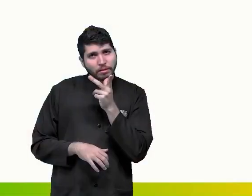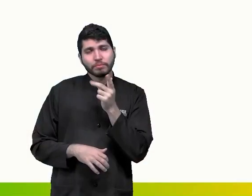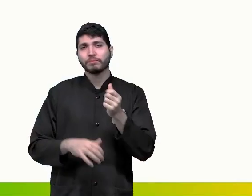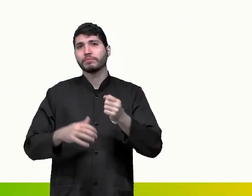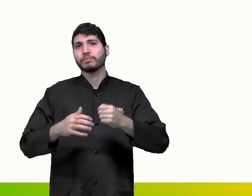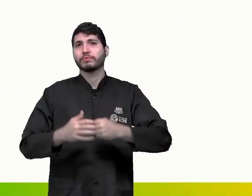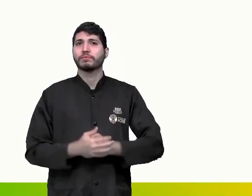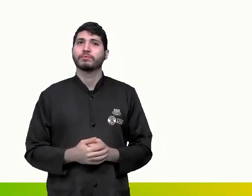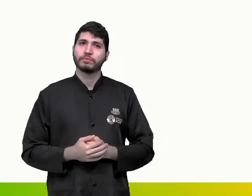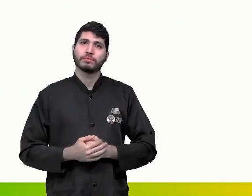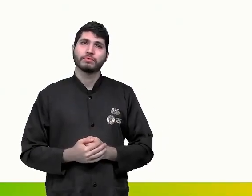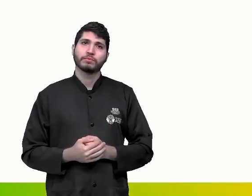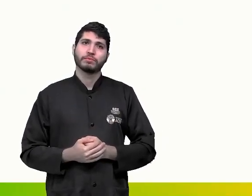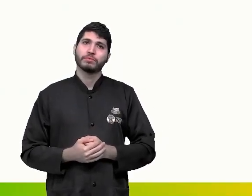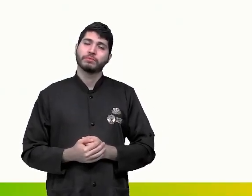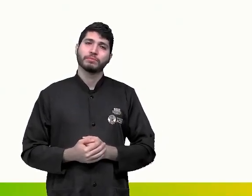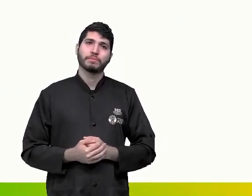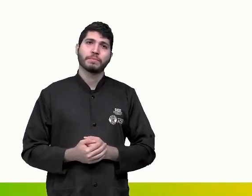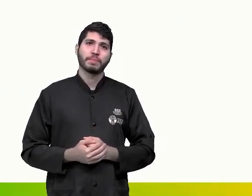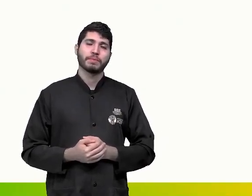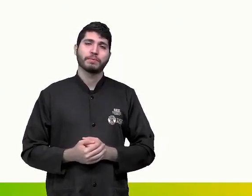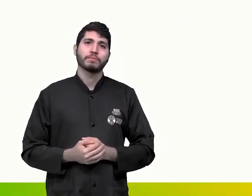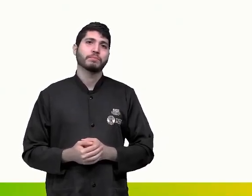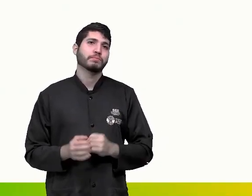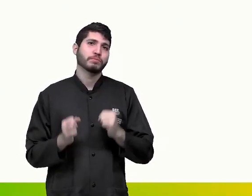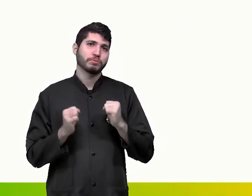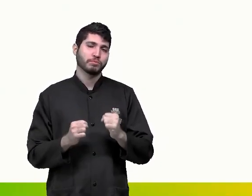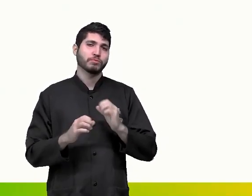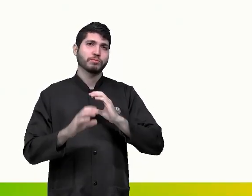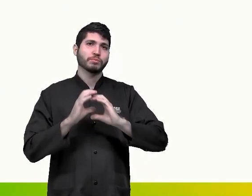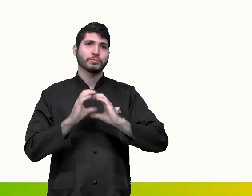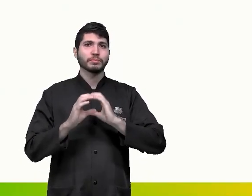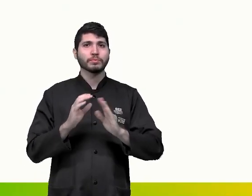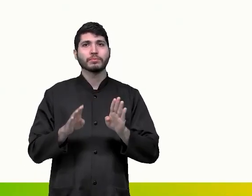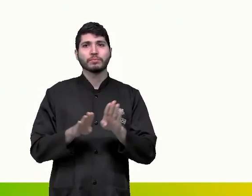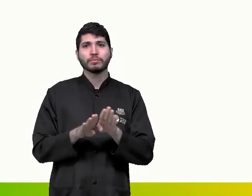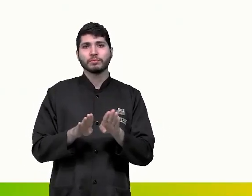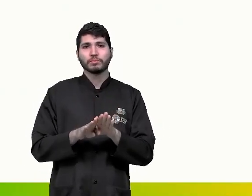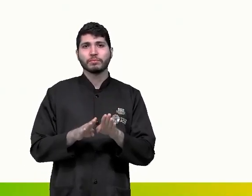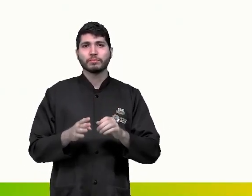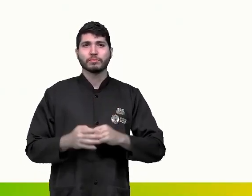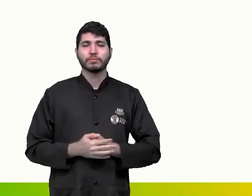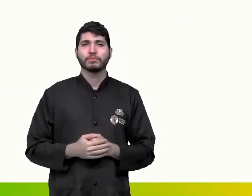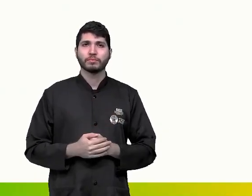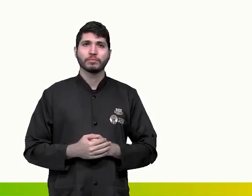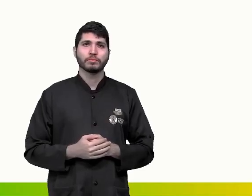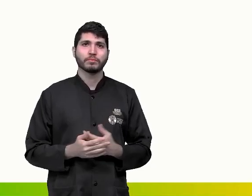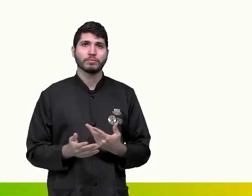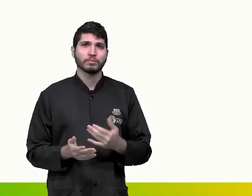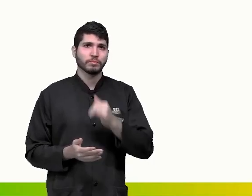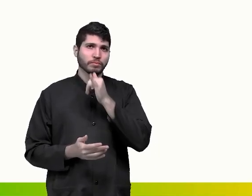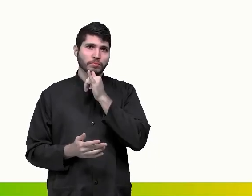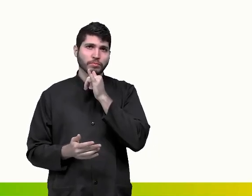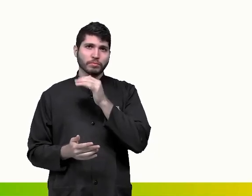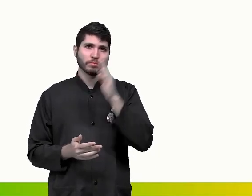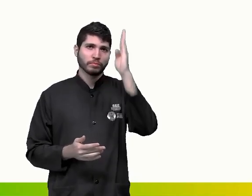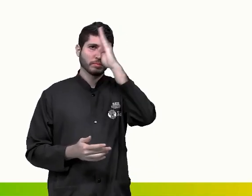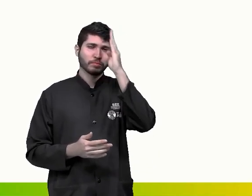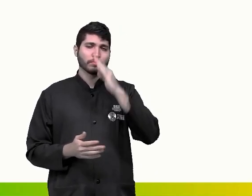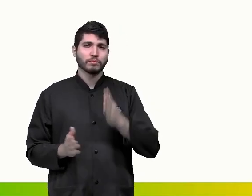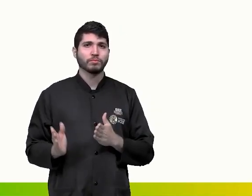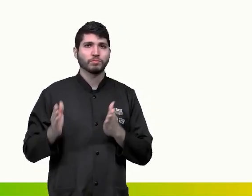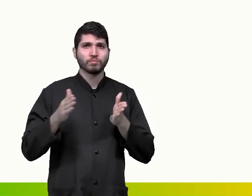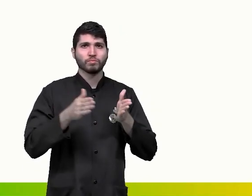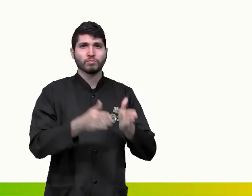Continuando, aqui alguns exemplos. Por exemplo, o brasileiro chega lá, aí ele quer fazer